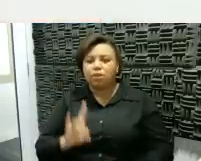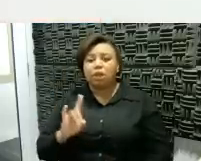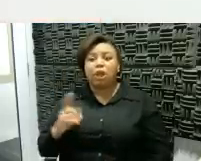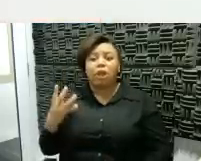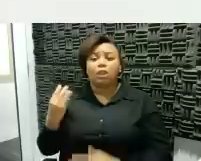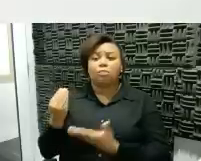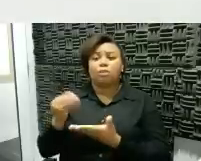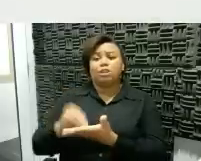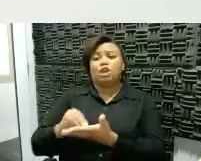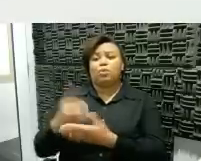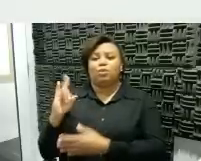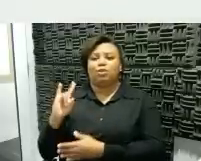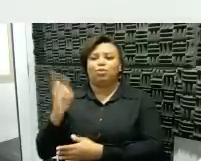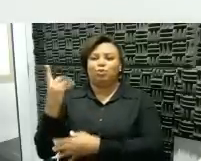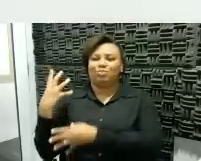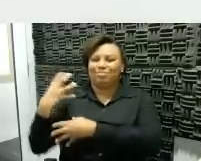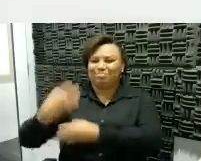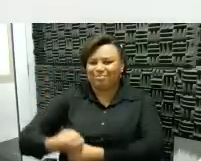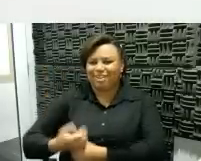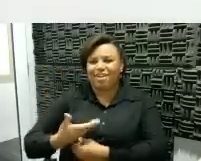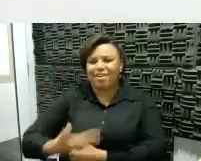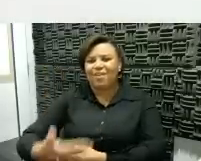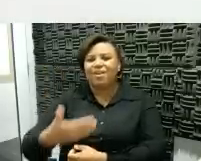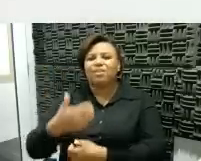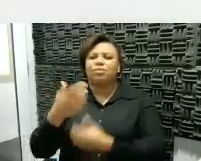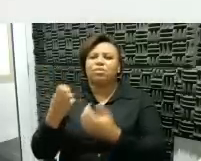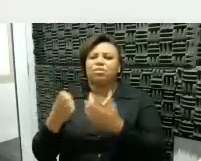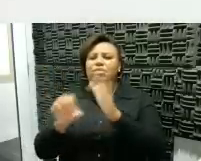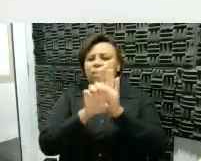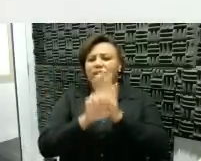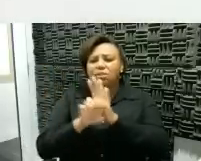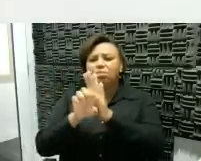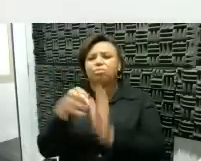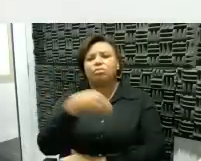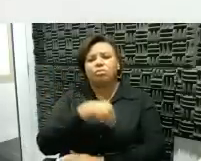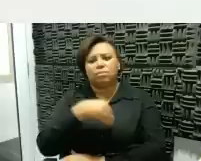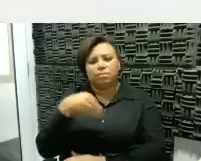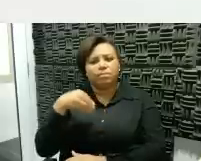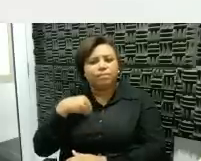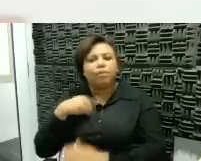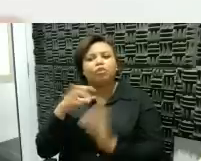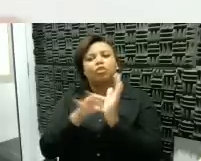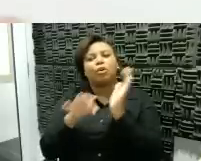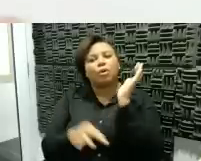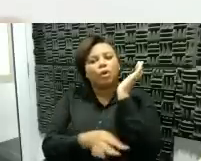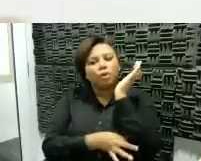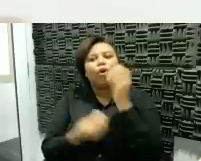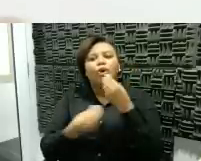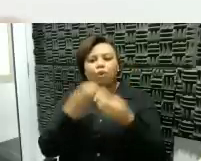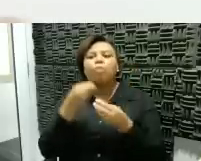eh estatutos médicos enfim dessas dessas desses códigos médicos como deficiência foi em